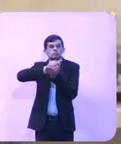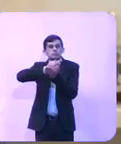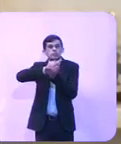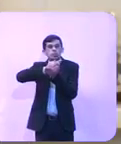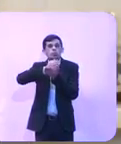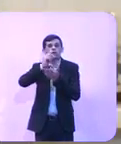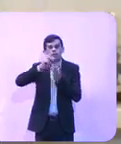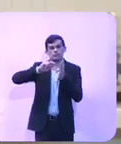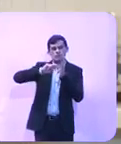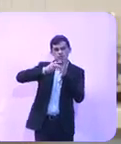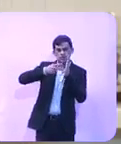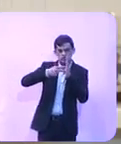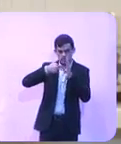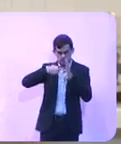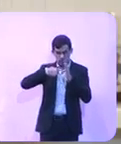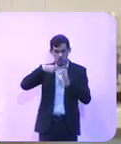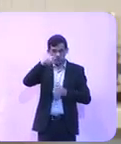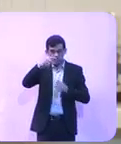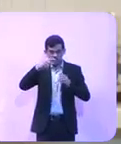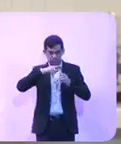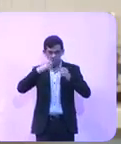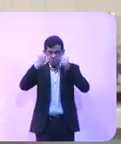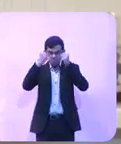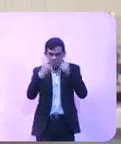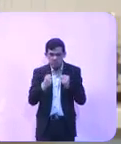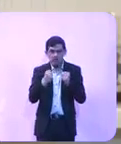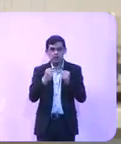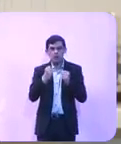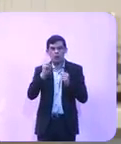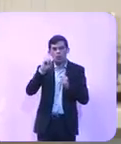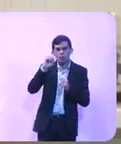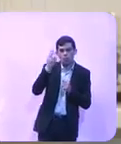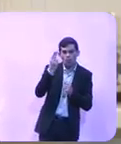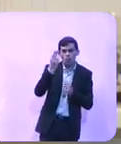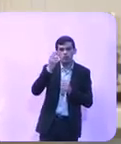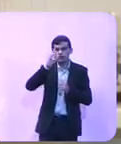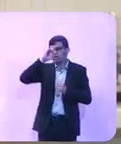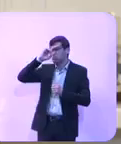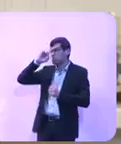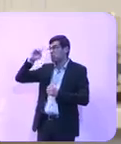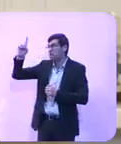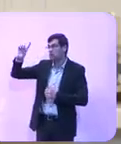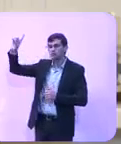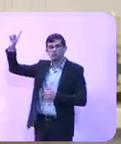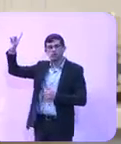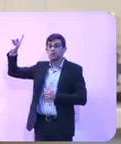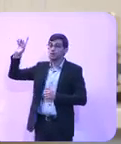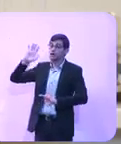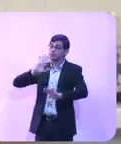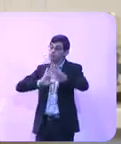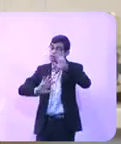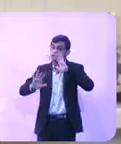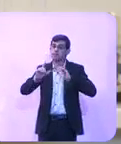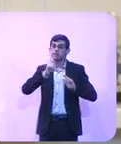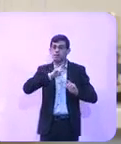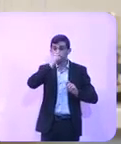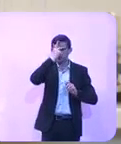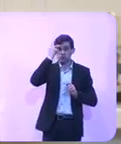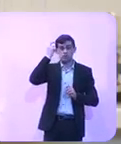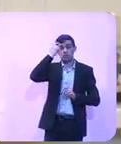que nós temos poder ou que nós mandamos em Deus, como alguns fazem, mas